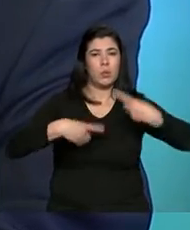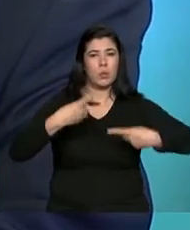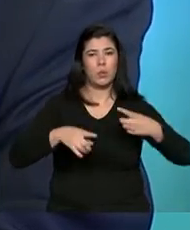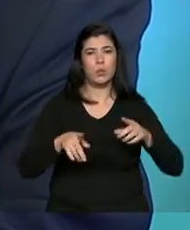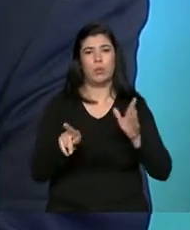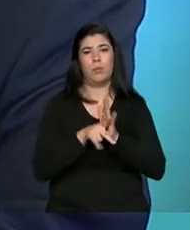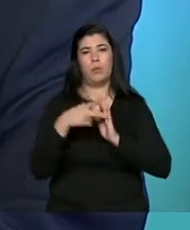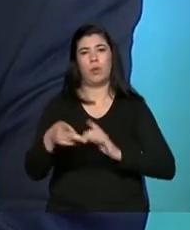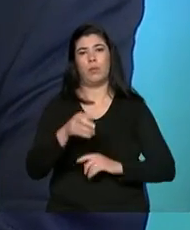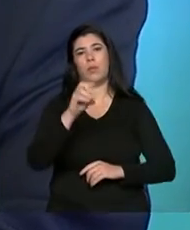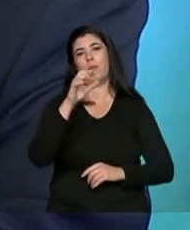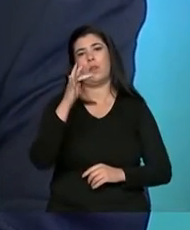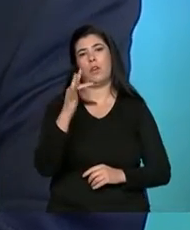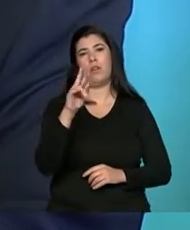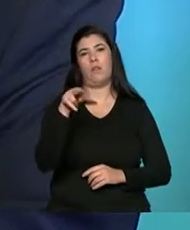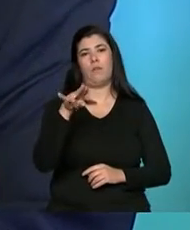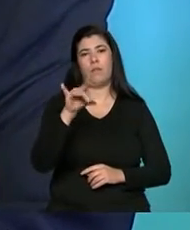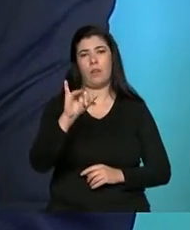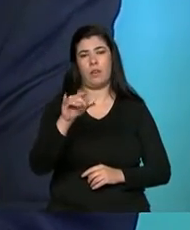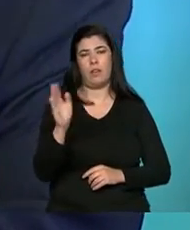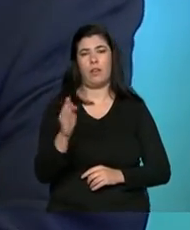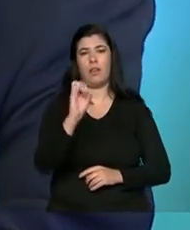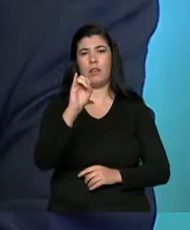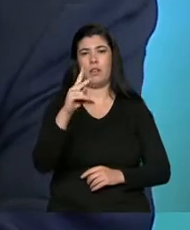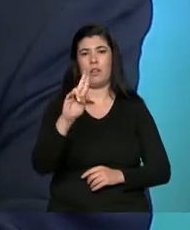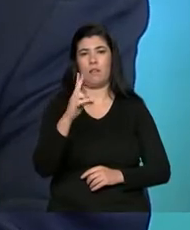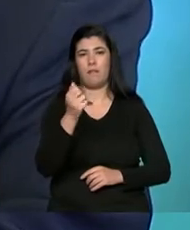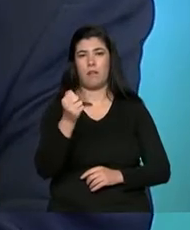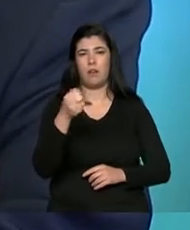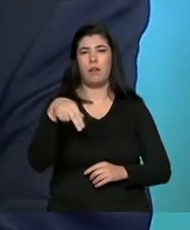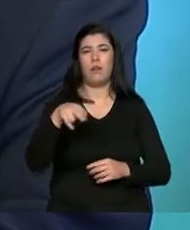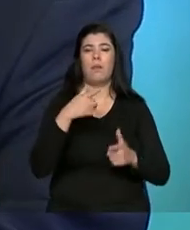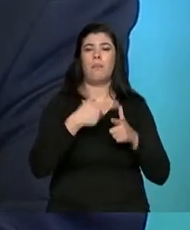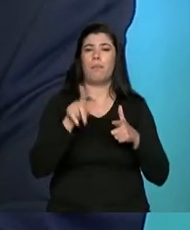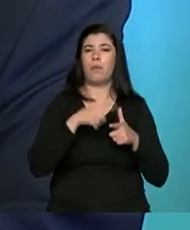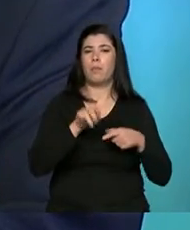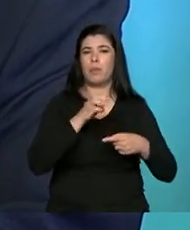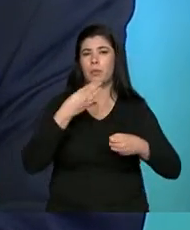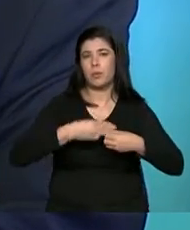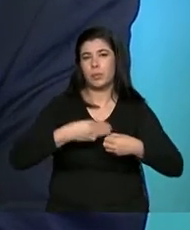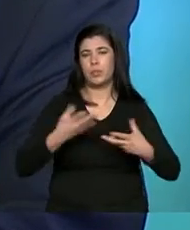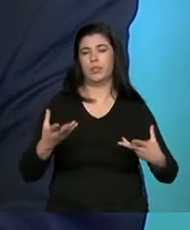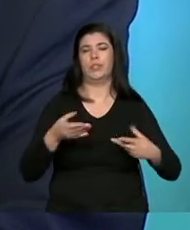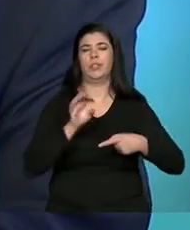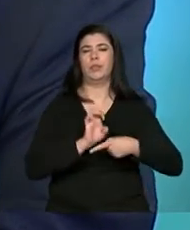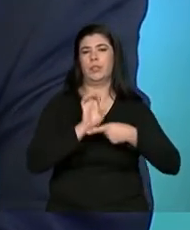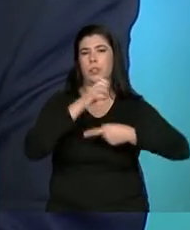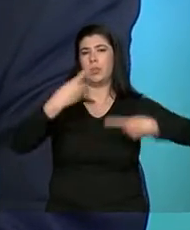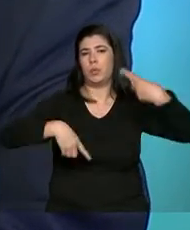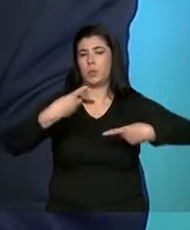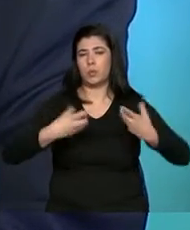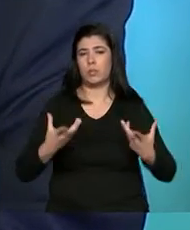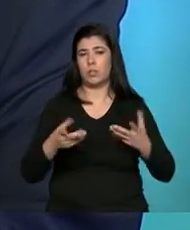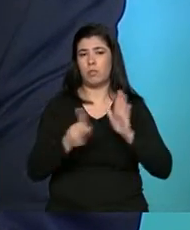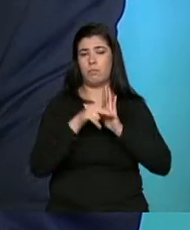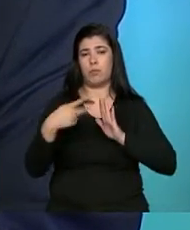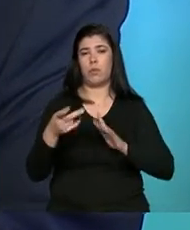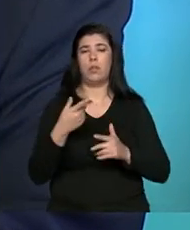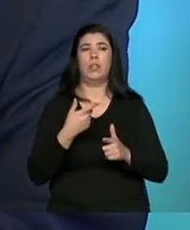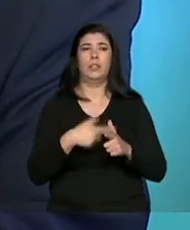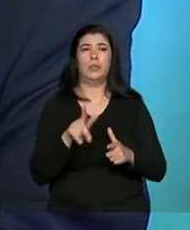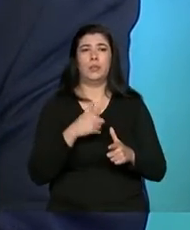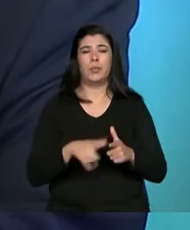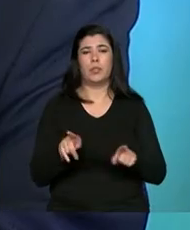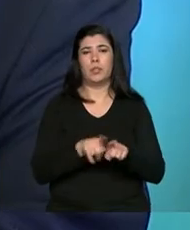fundiárias questões municipais e estaduais que impactaram esses atrasos e até mesmo problemas